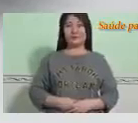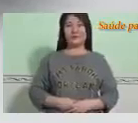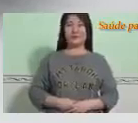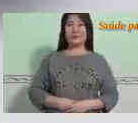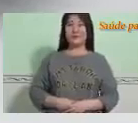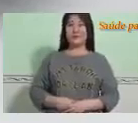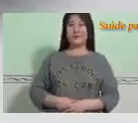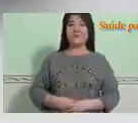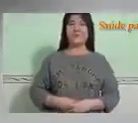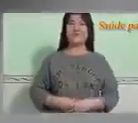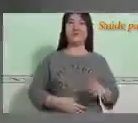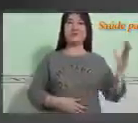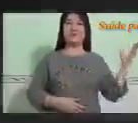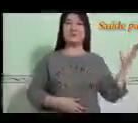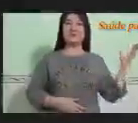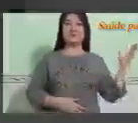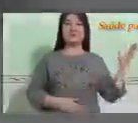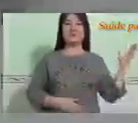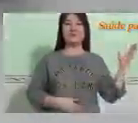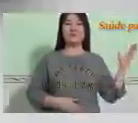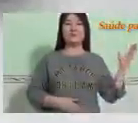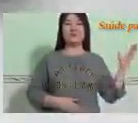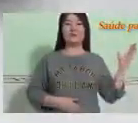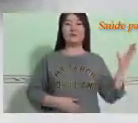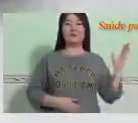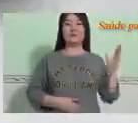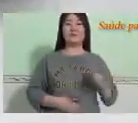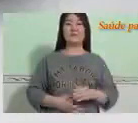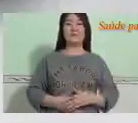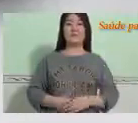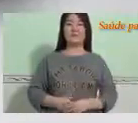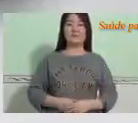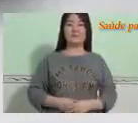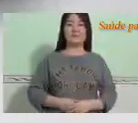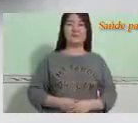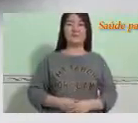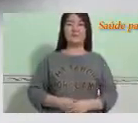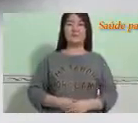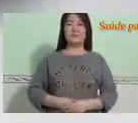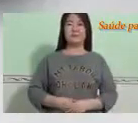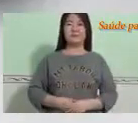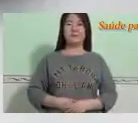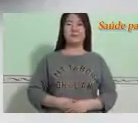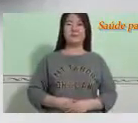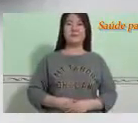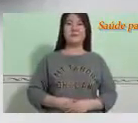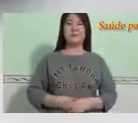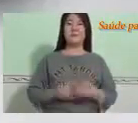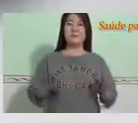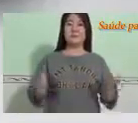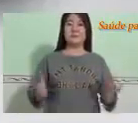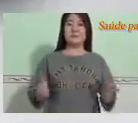Geralmente, esta técnica é mais eficaz em peles brancas com pelos escuros, e as características da pele, região